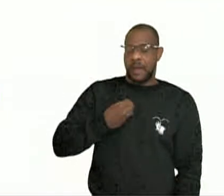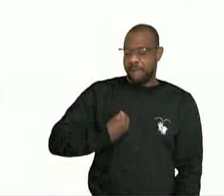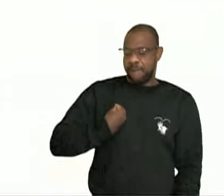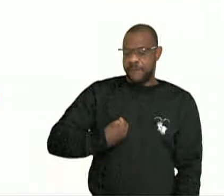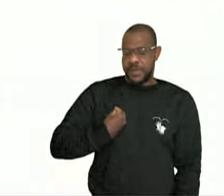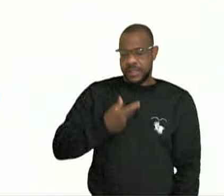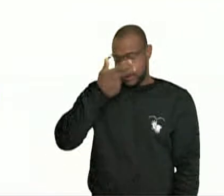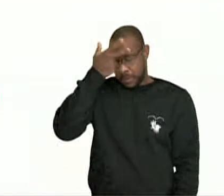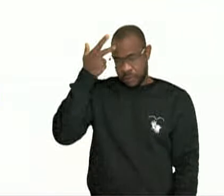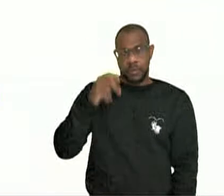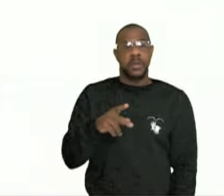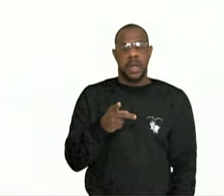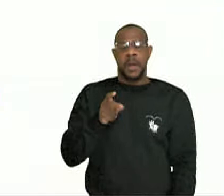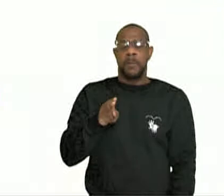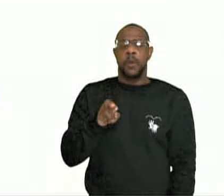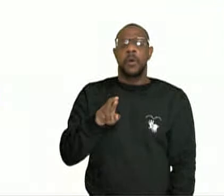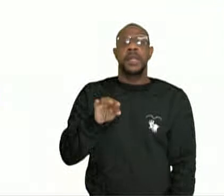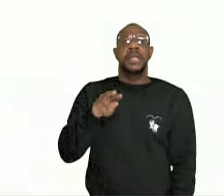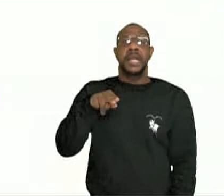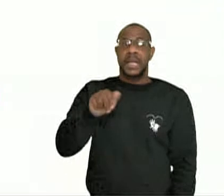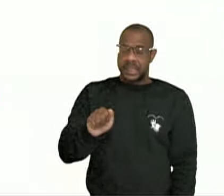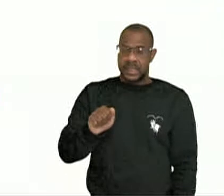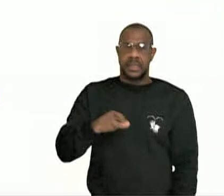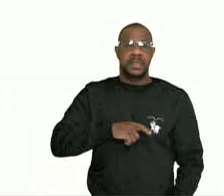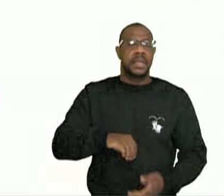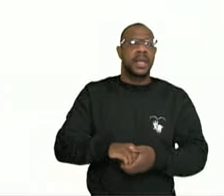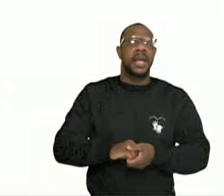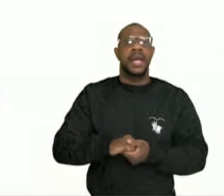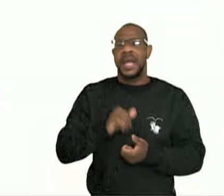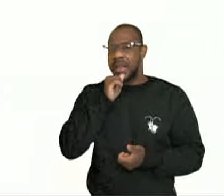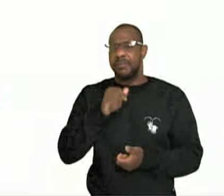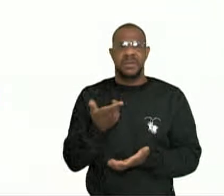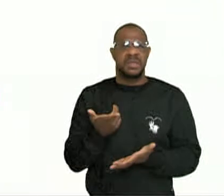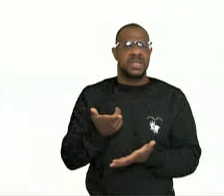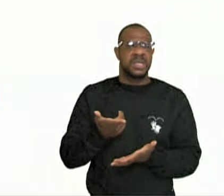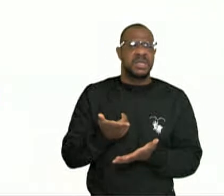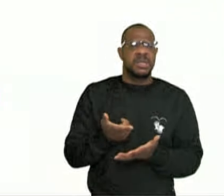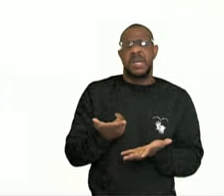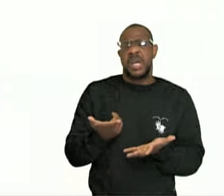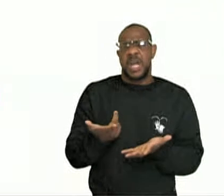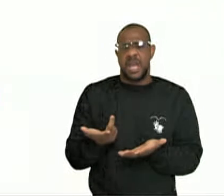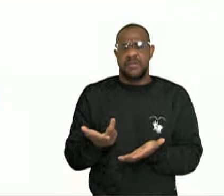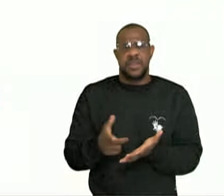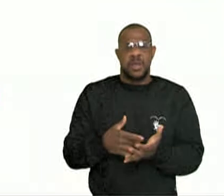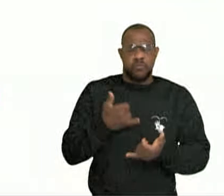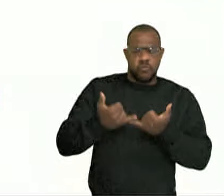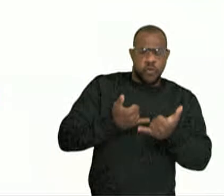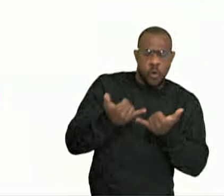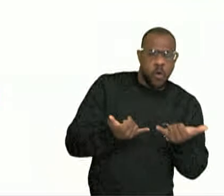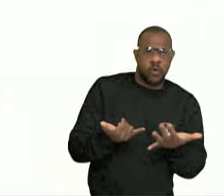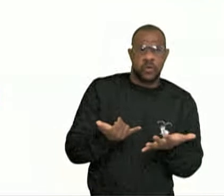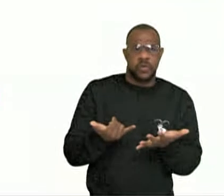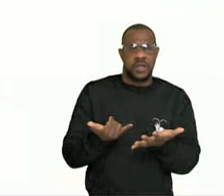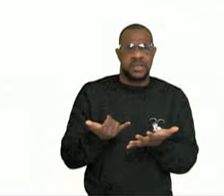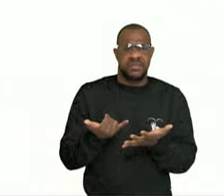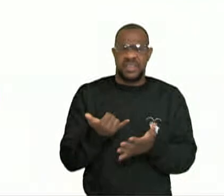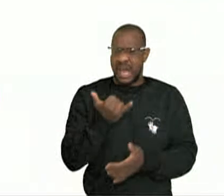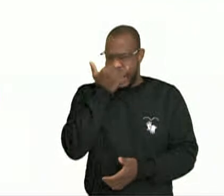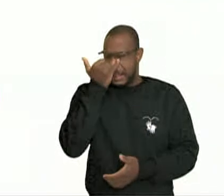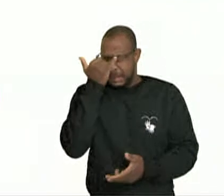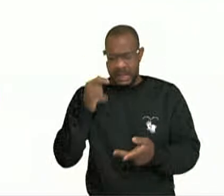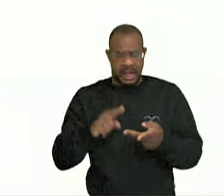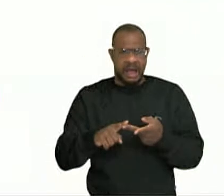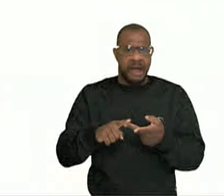dos puritanos, né? Então vão condenar os jogos de azar, vão condenar aí vícios, né? Porque eles acreditavam que